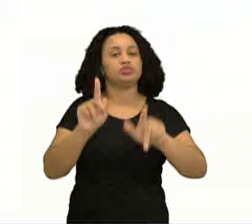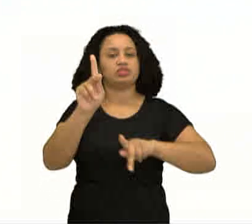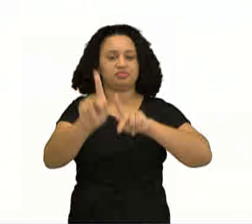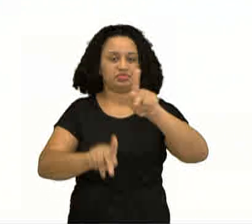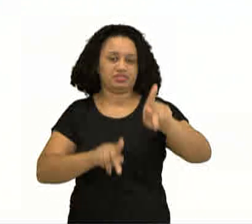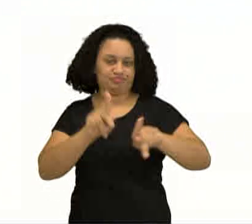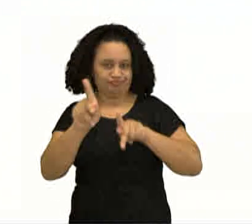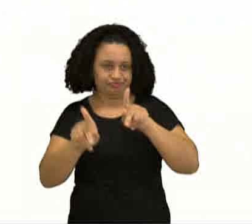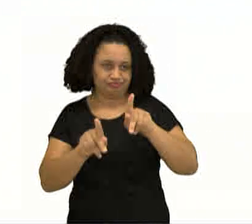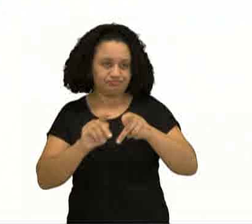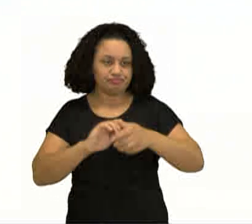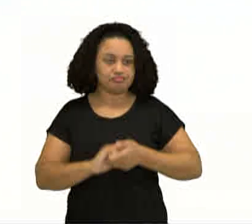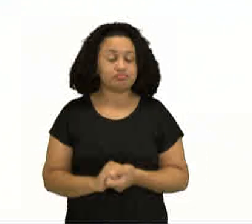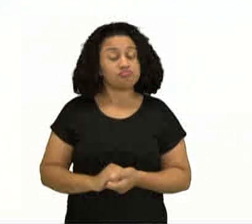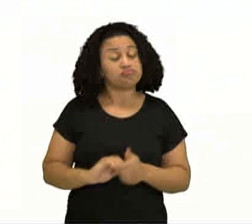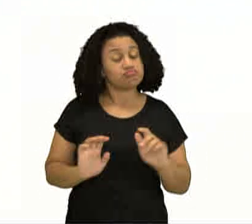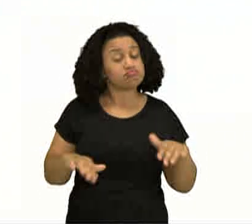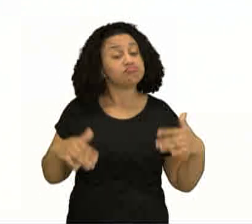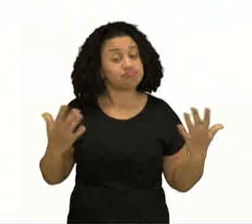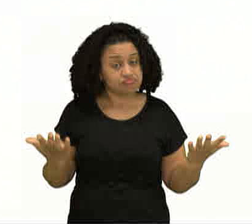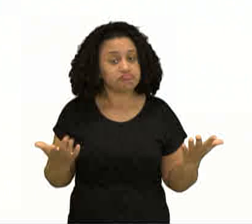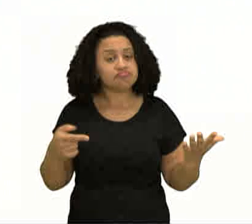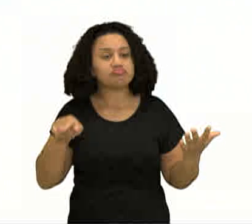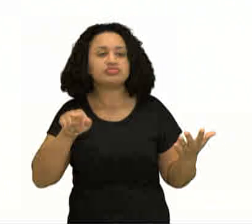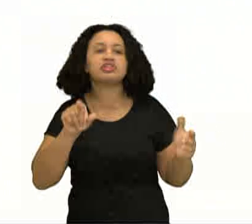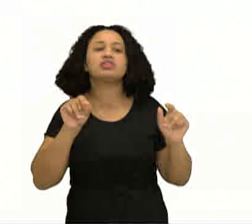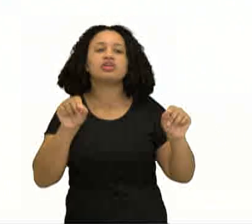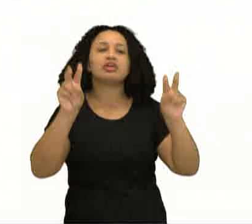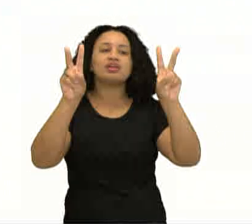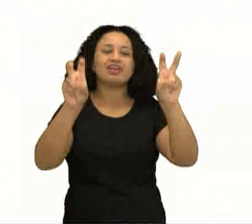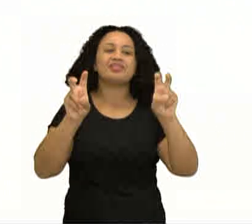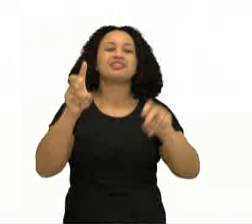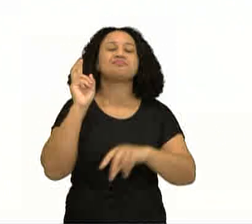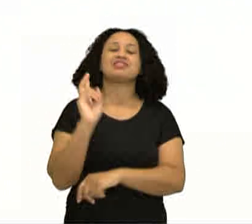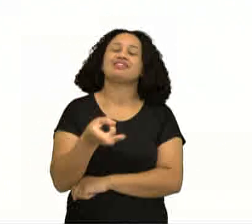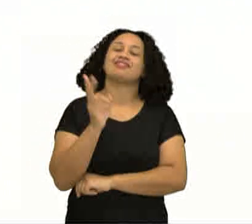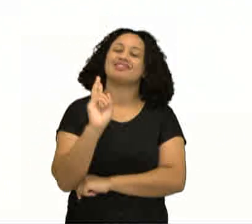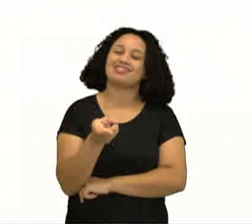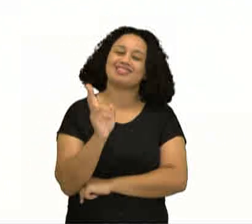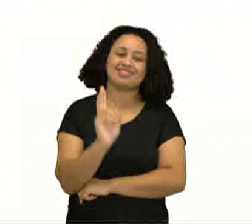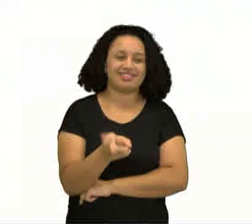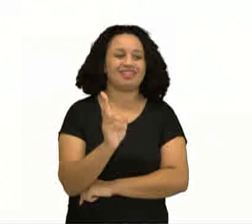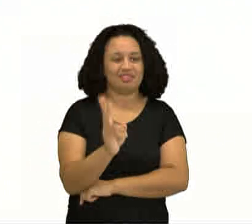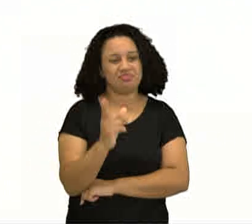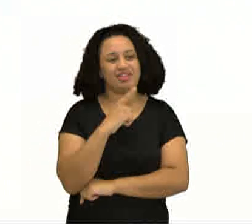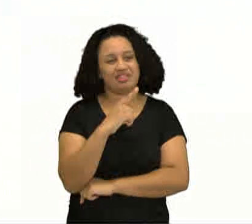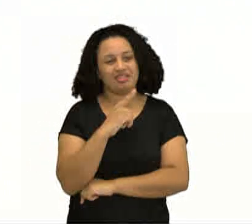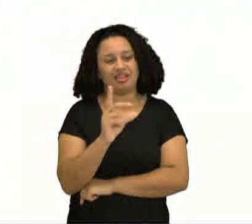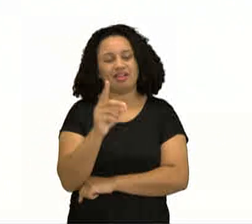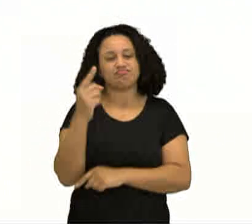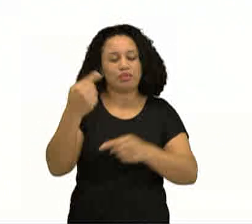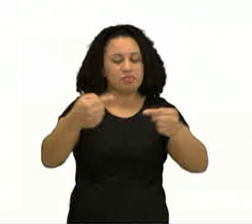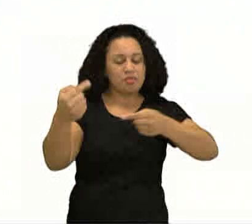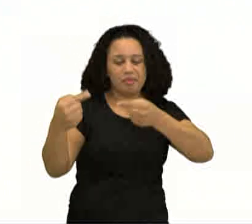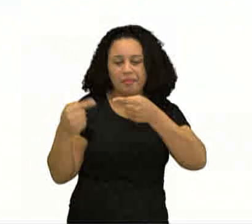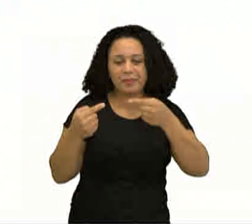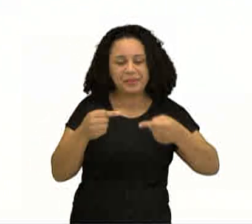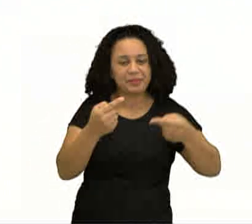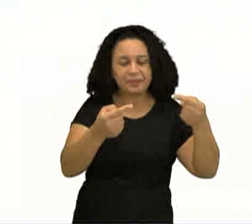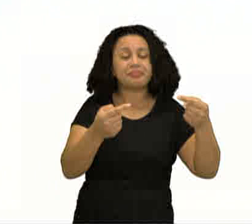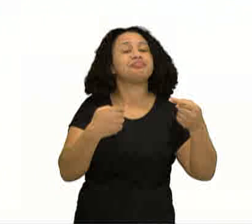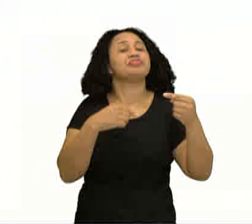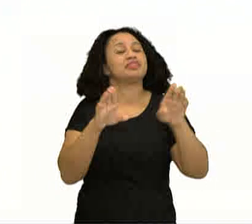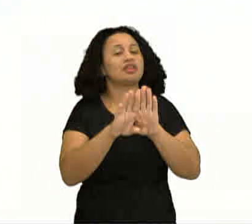sociais. Todavia, esse é um assunto que sempre estará provindo novos debates